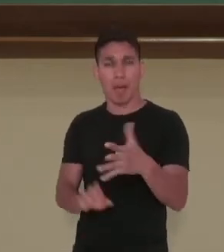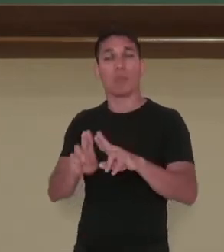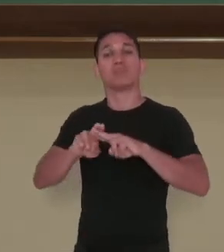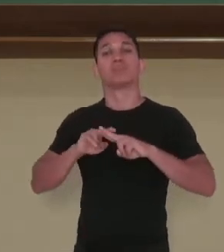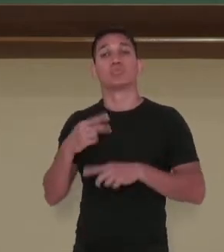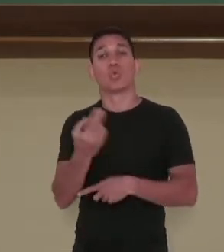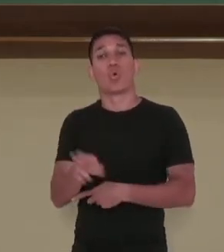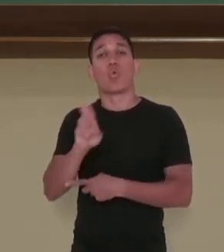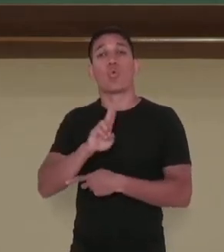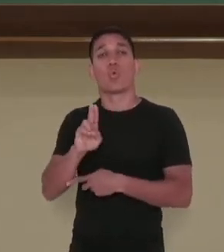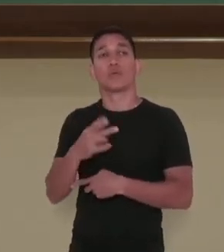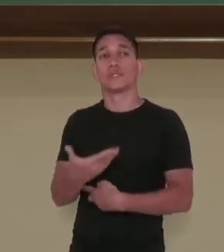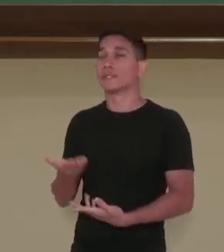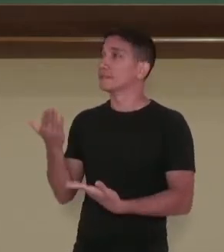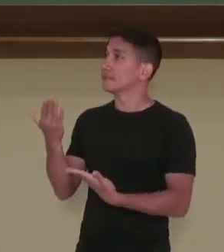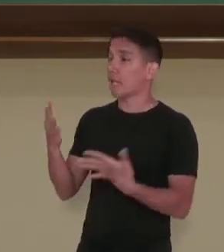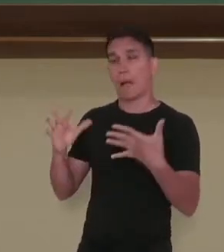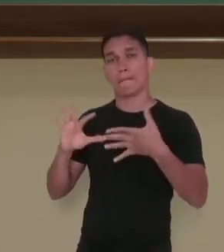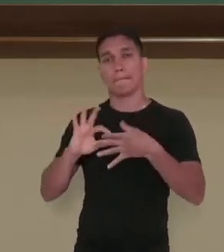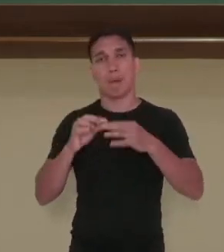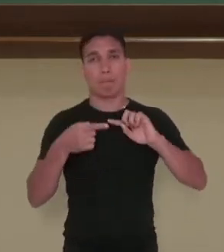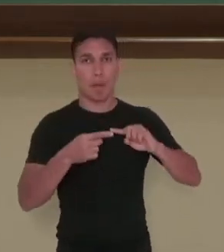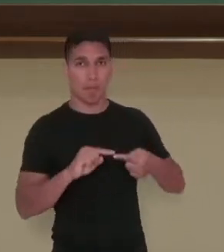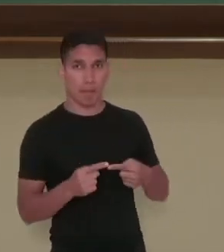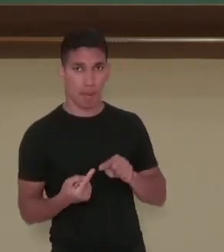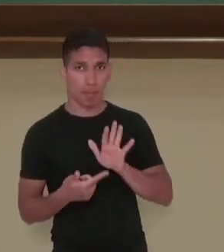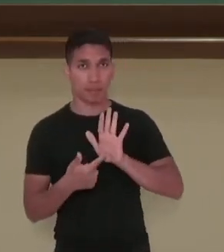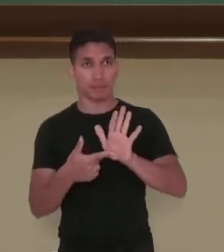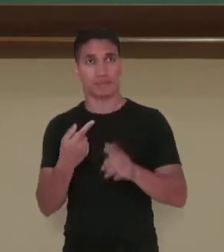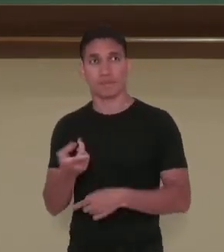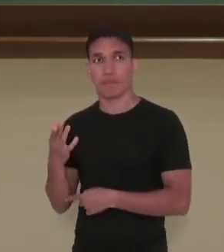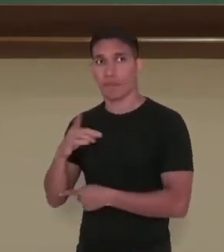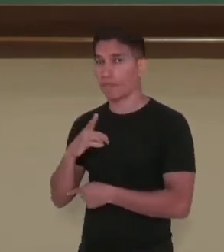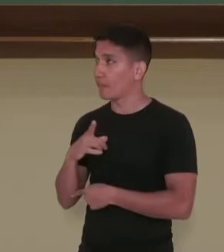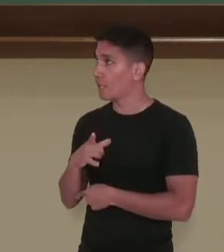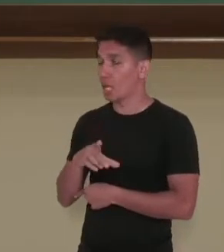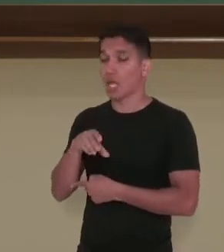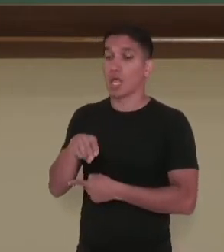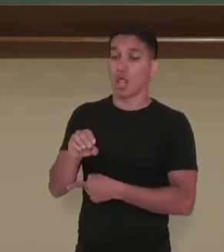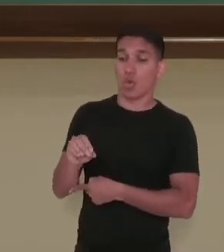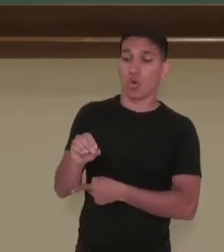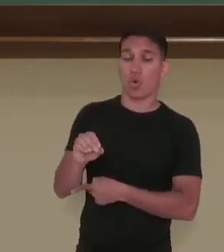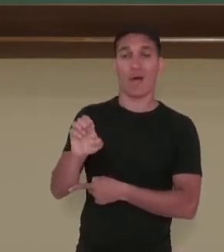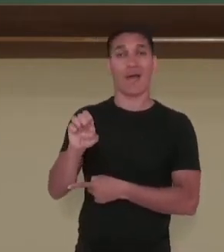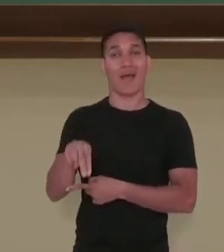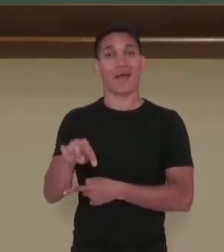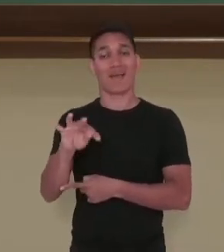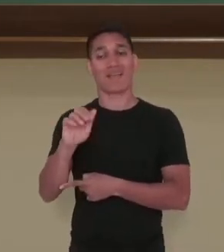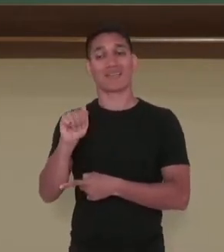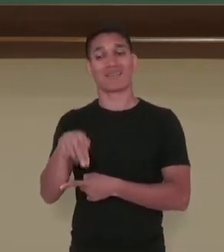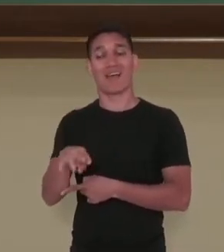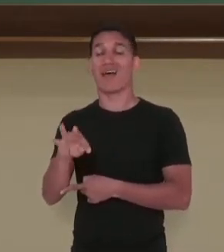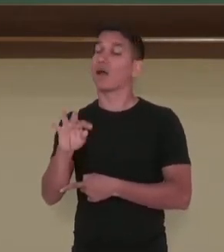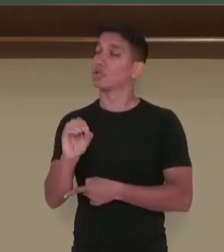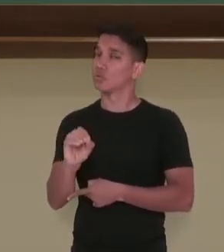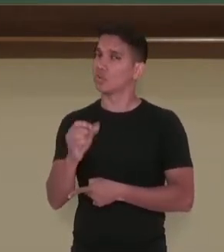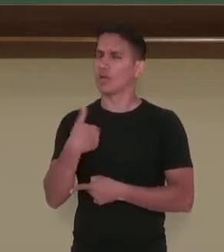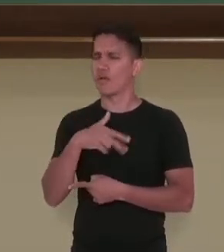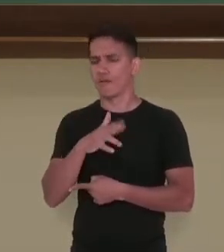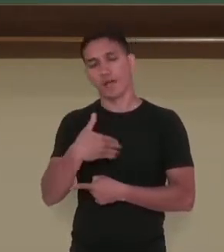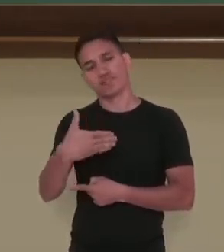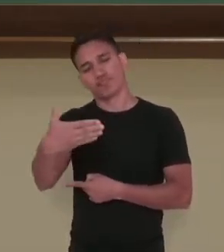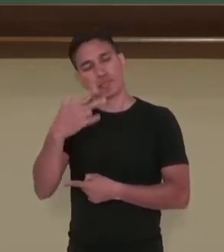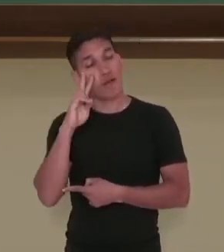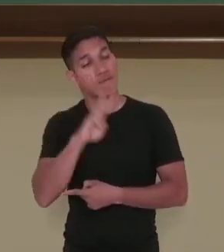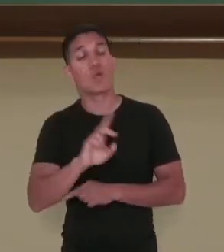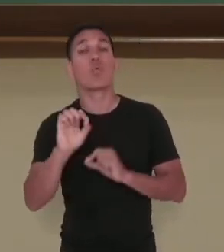usar uma conjunção, como no nosso caso aqui, ó, no entanto, eu já vou ver o que acontece com